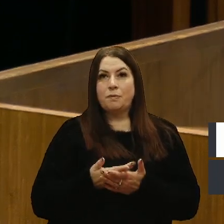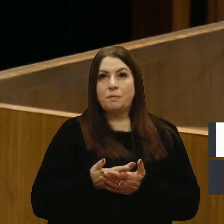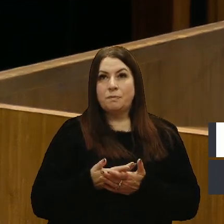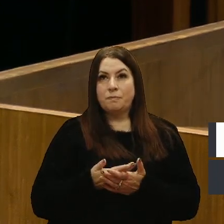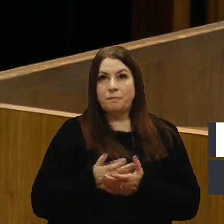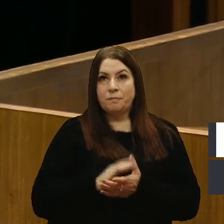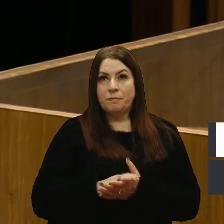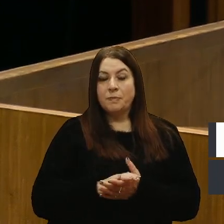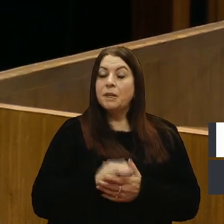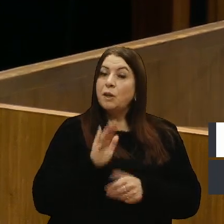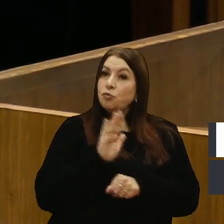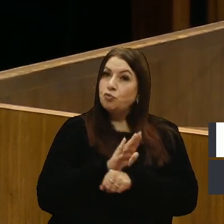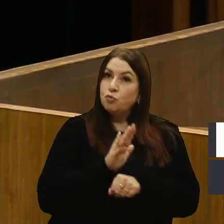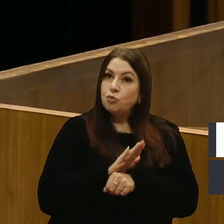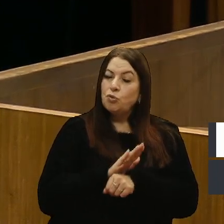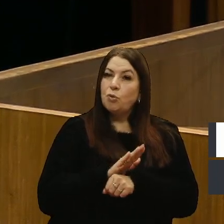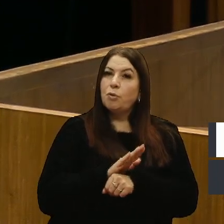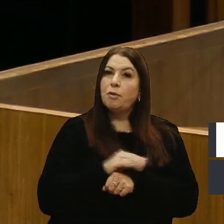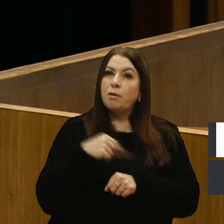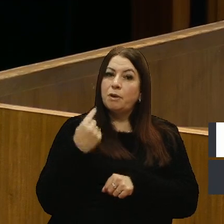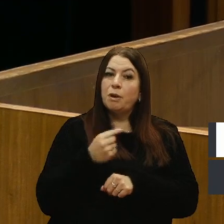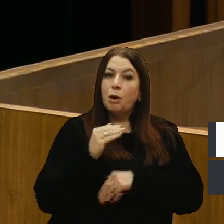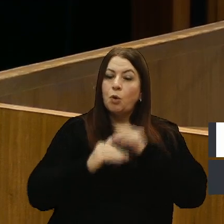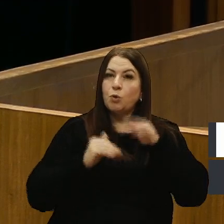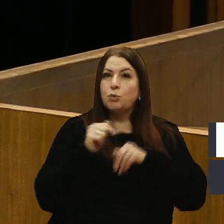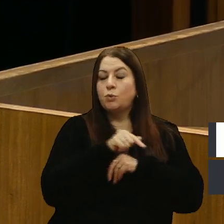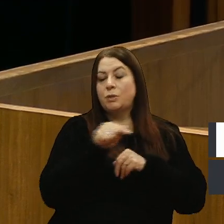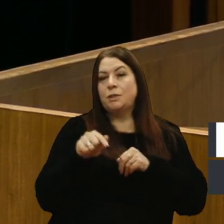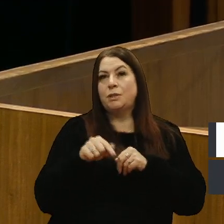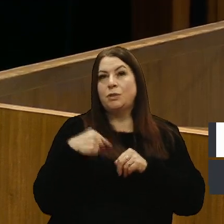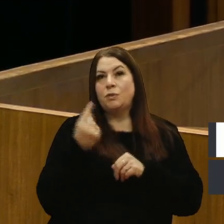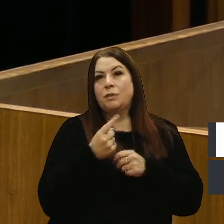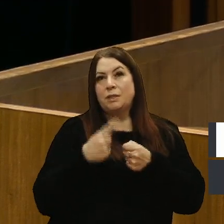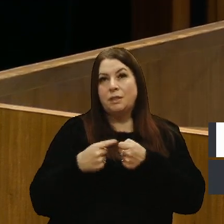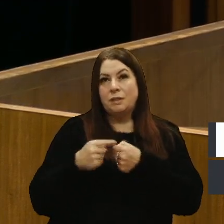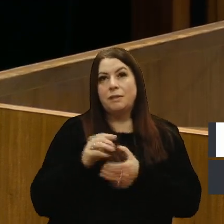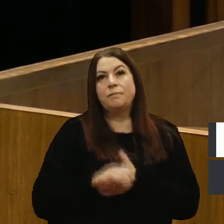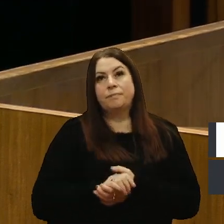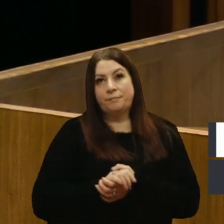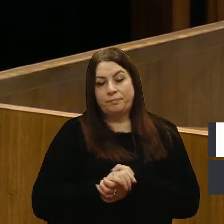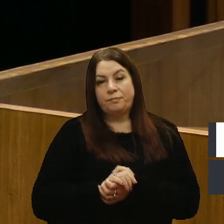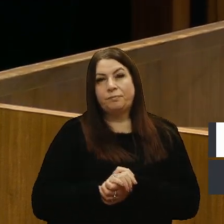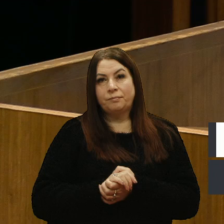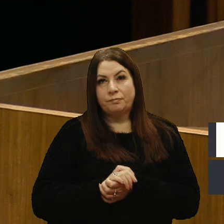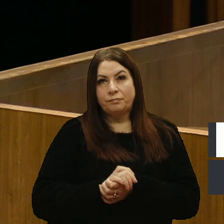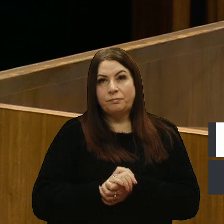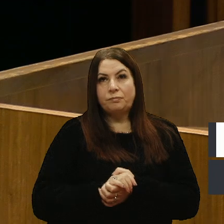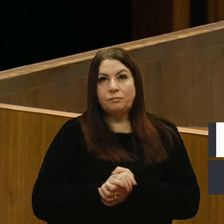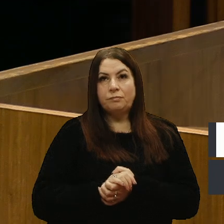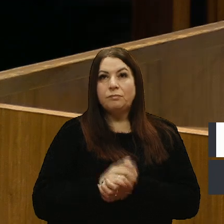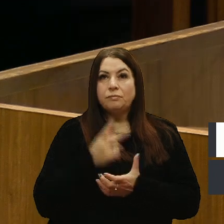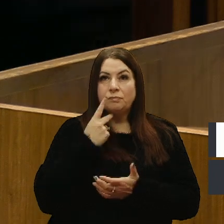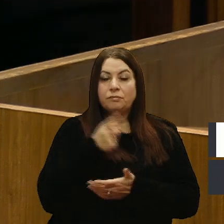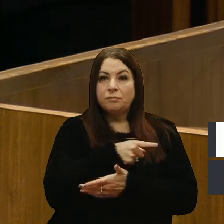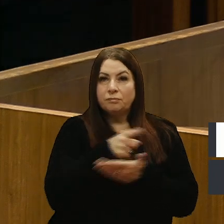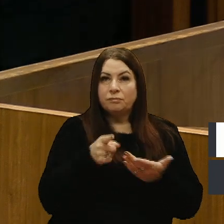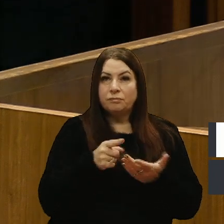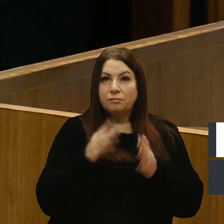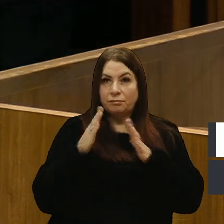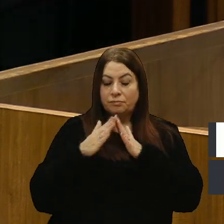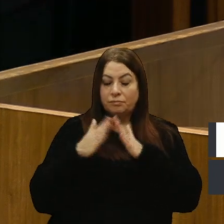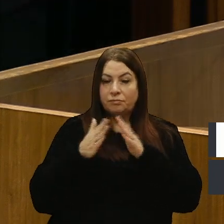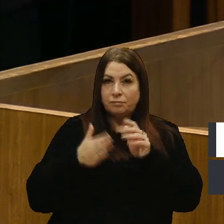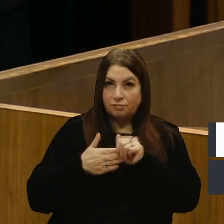quem ajudou profundamente a construir a nossa cidade. E eu quero contar também, para quem está em casa